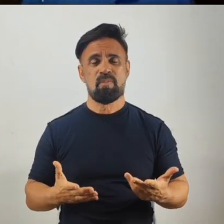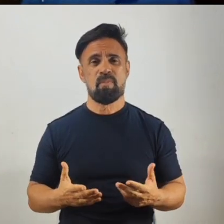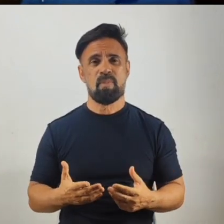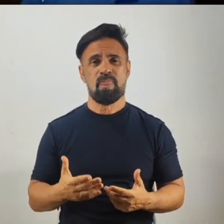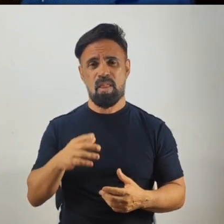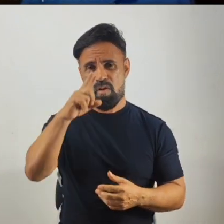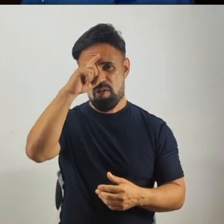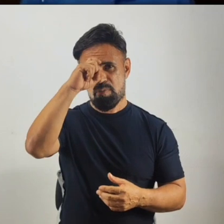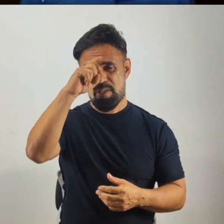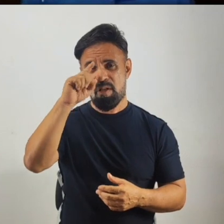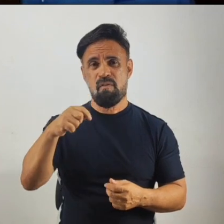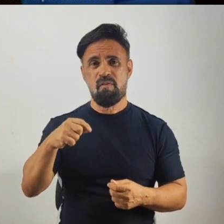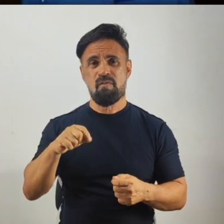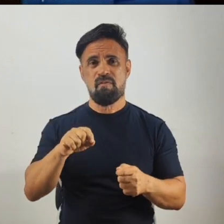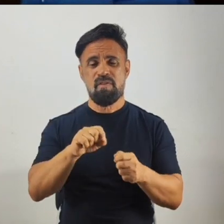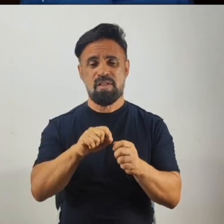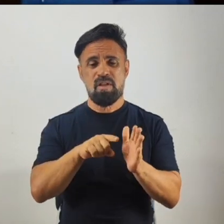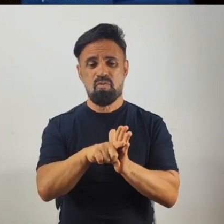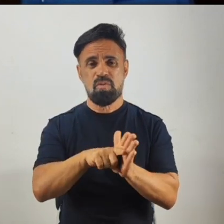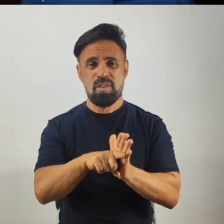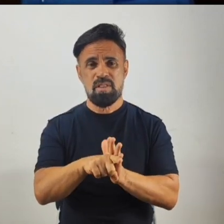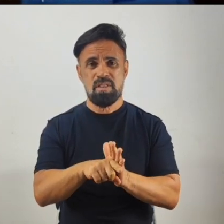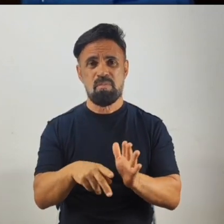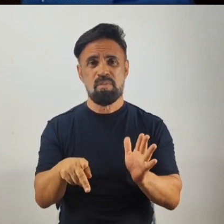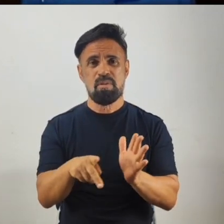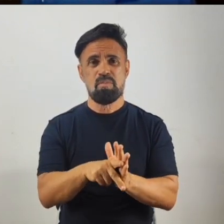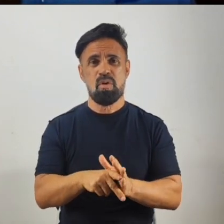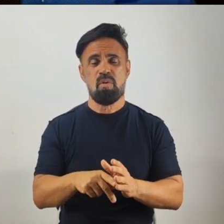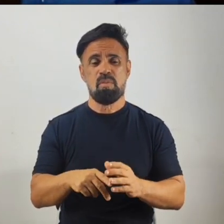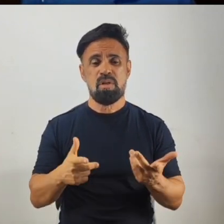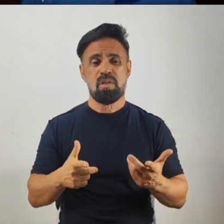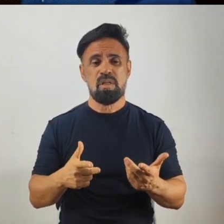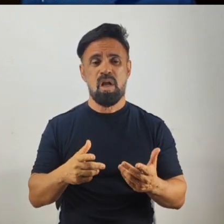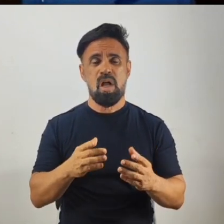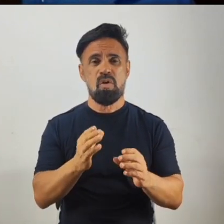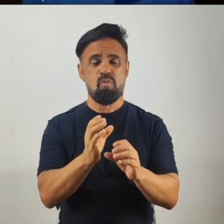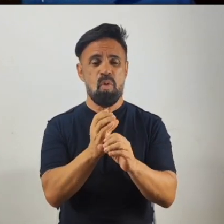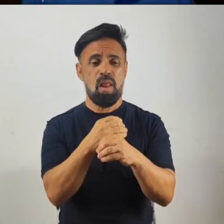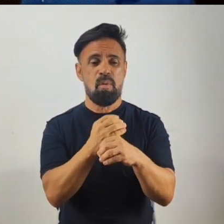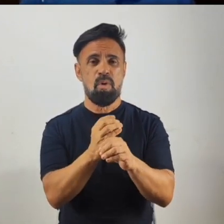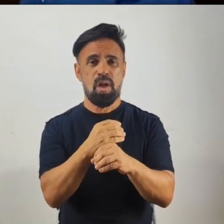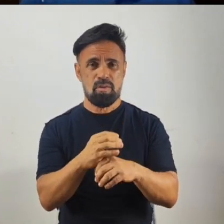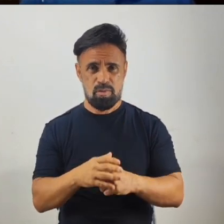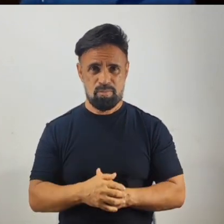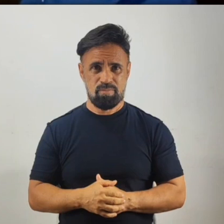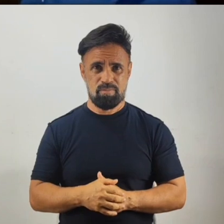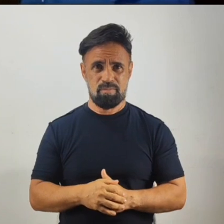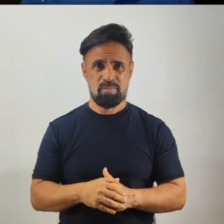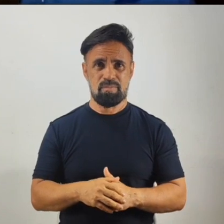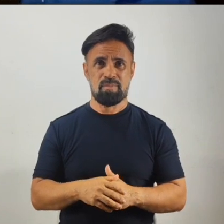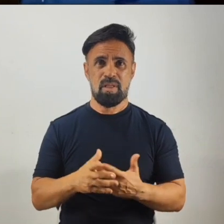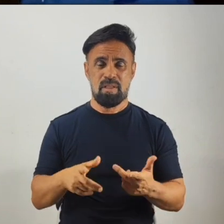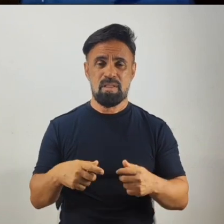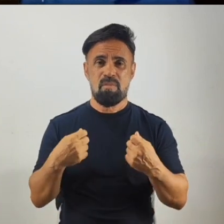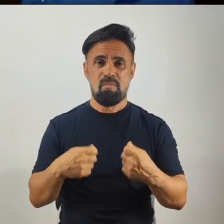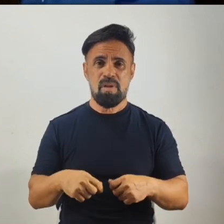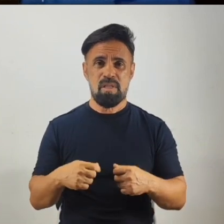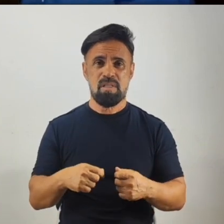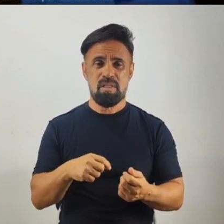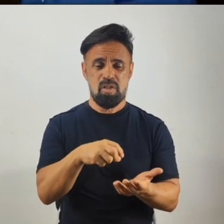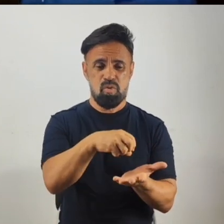ser removido de uma unidade de saúde para fazer um exame específico em um determinado